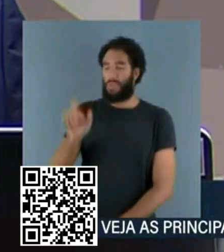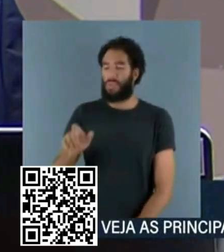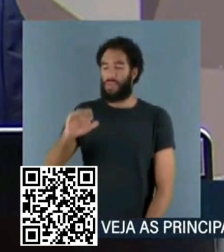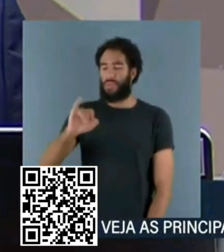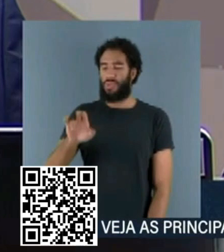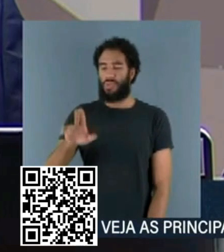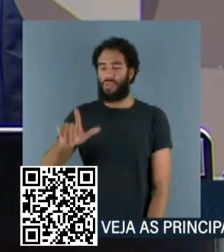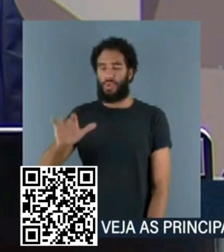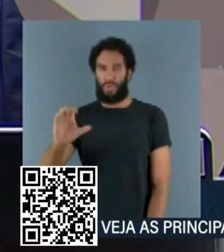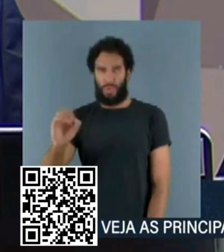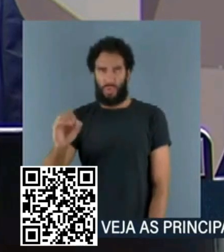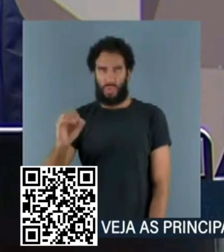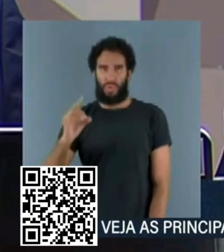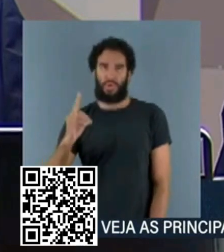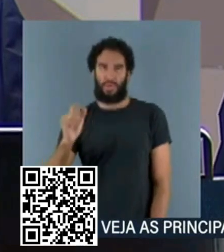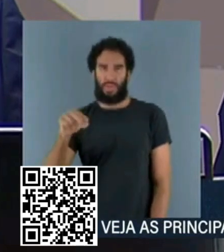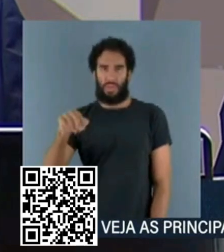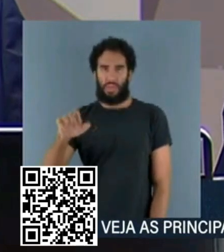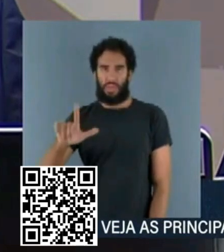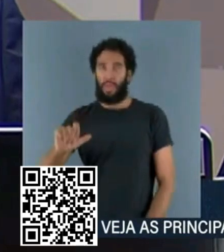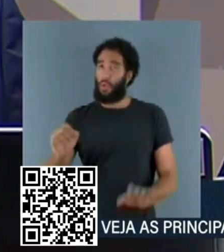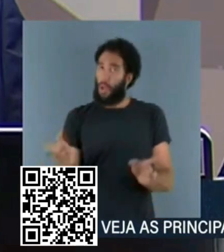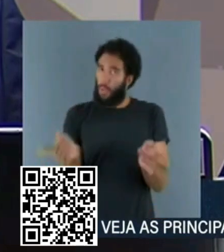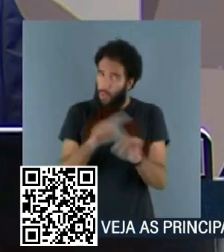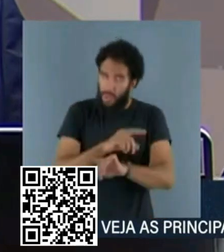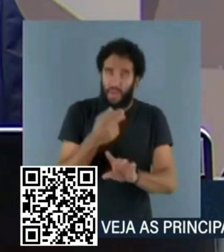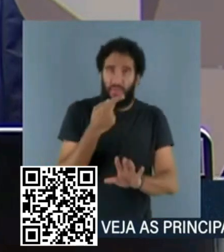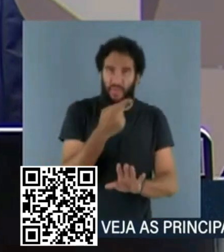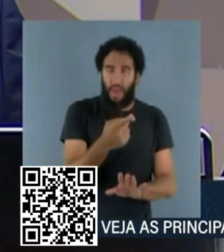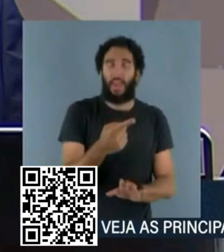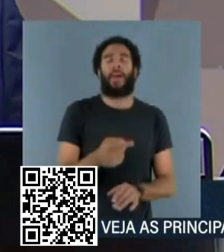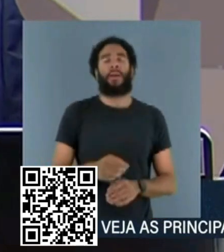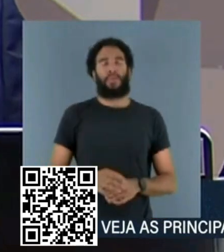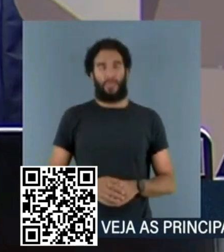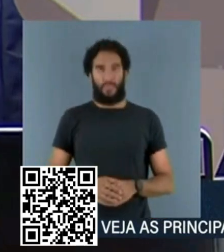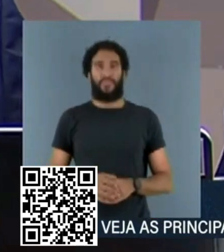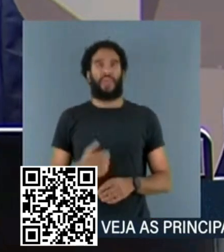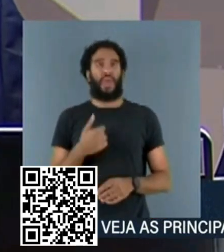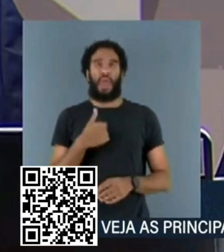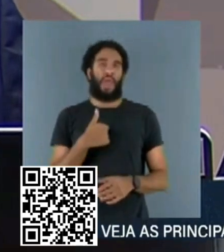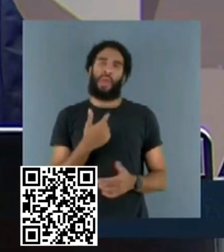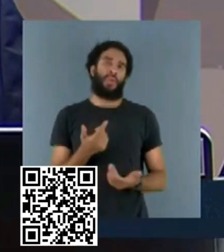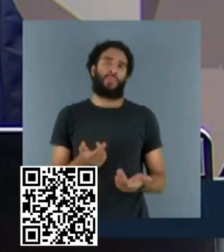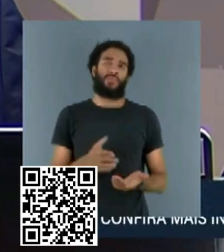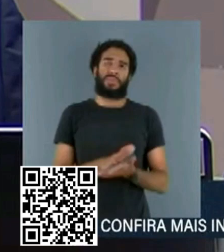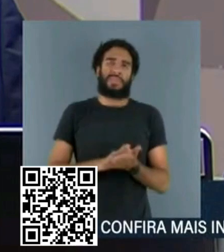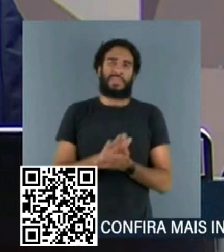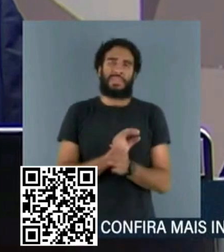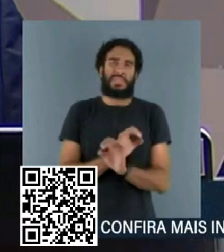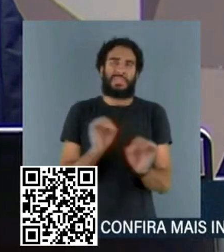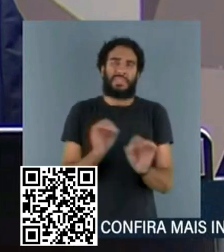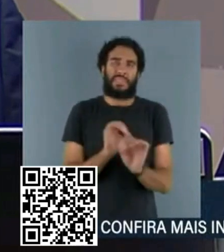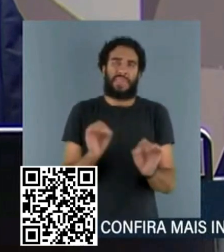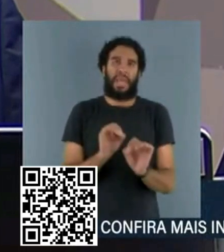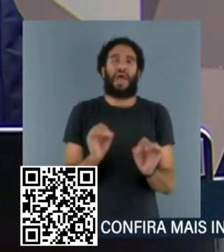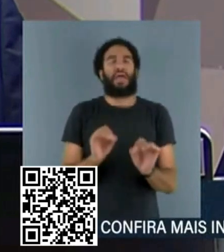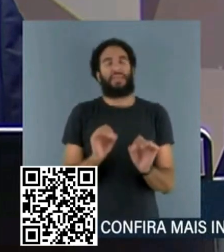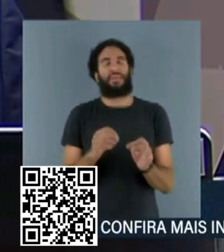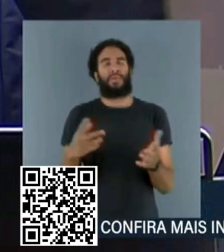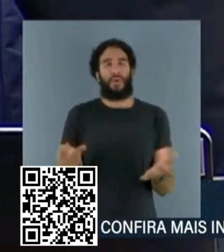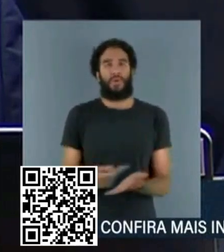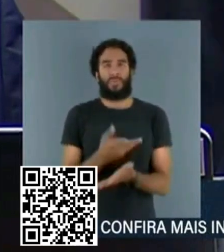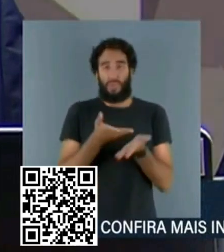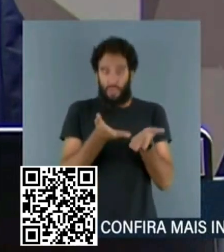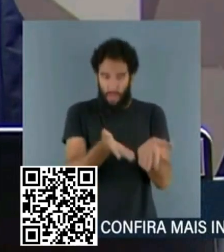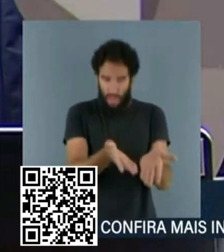Ao contrário do que tem sido veiculado, a presença do comandante-geral no terreno não atrai automaticamente o comando da operação em curso,